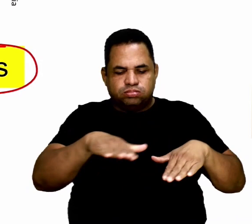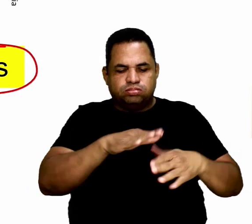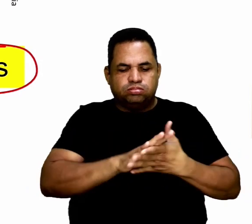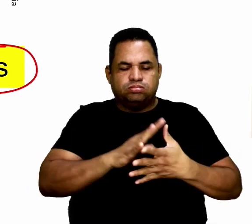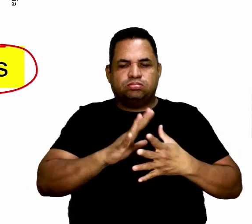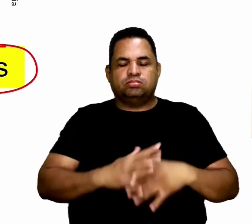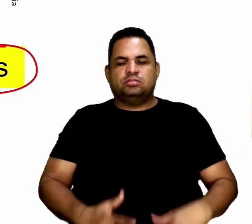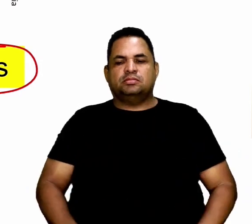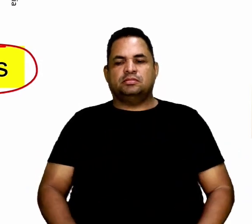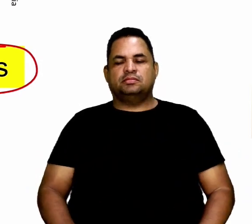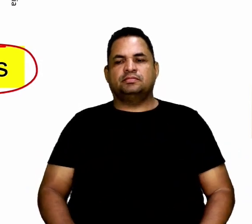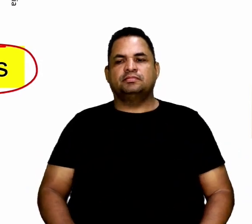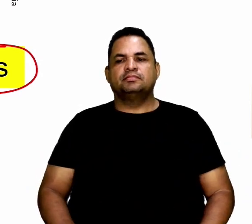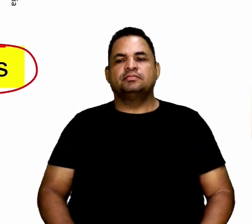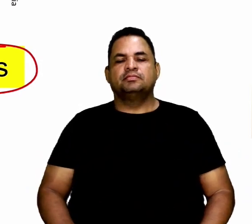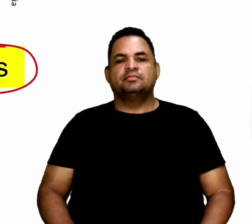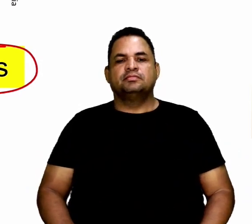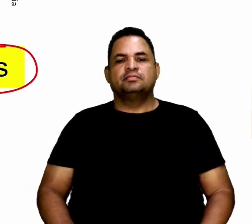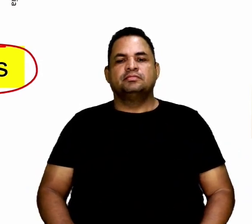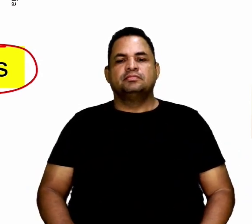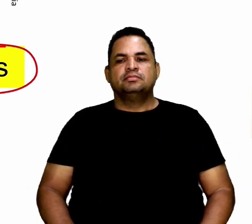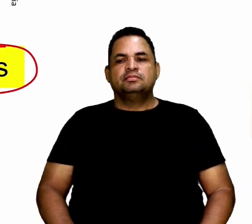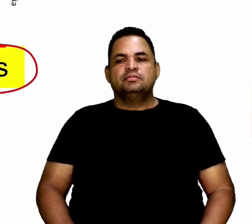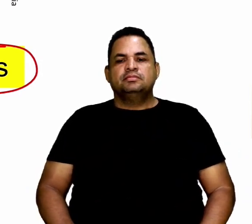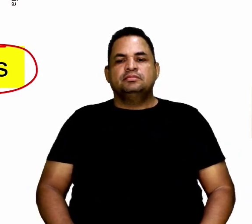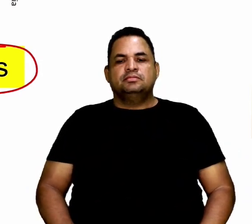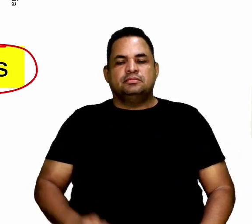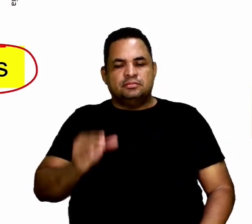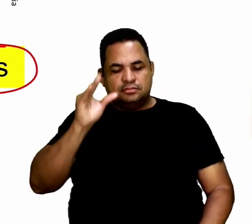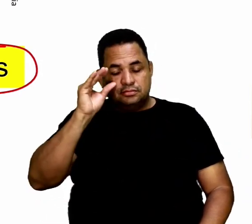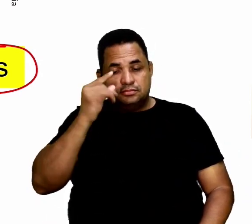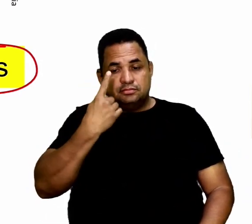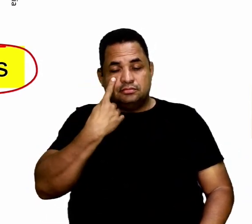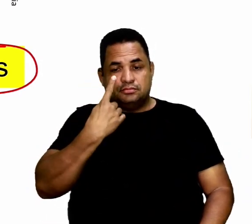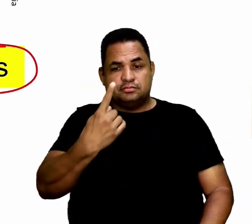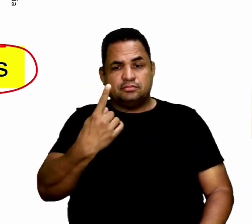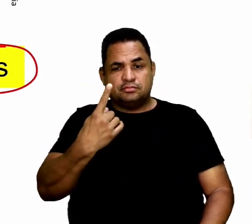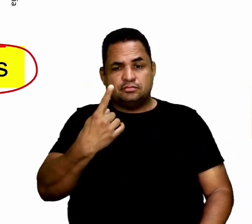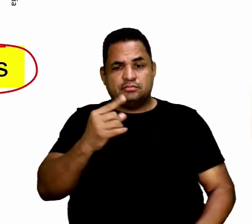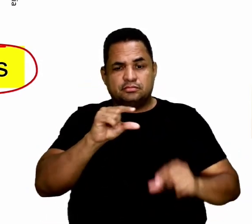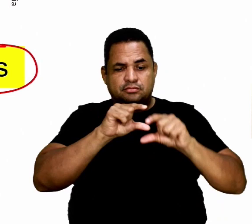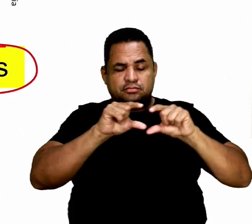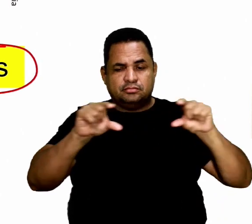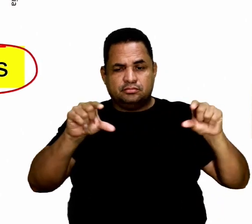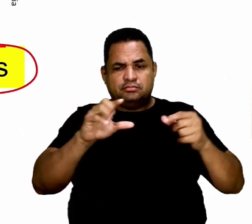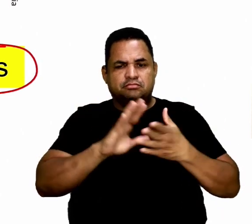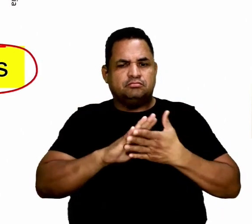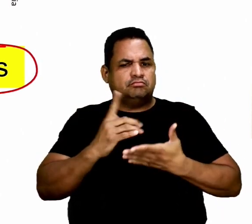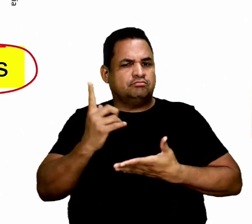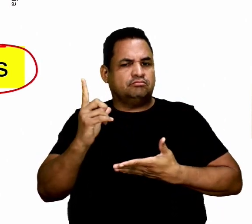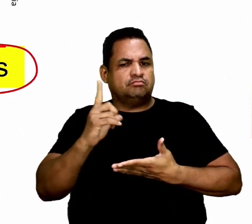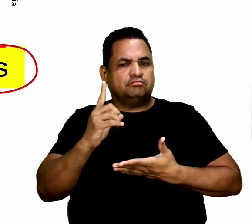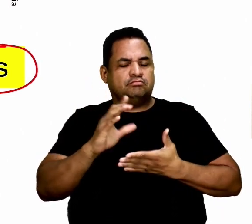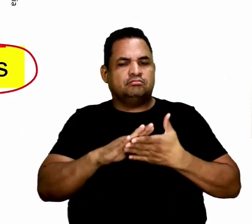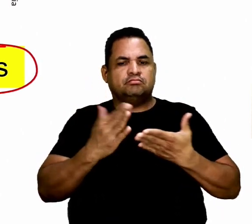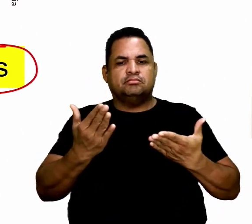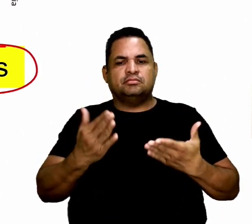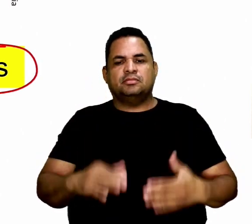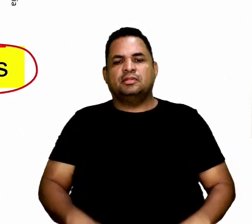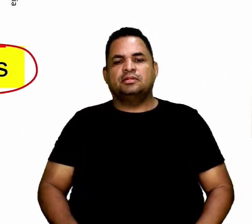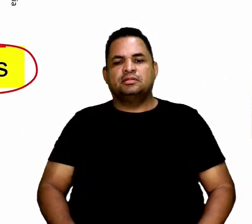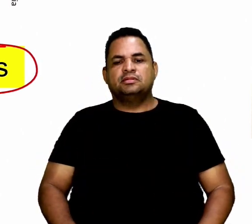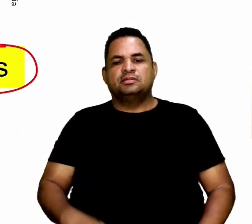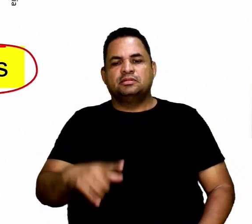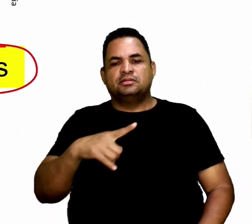tudo certo. Mas enfim, aqui interessante é vocês verem que um vaso sanguíneo ele não é tão suave na nave assim não, ele é